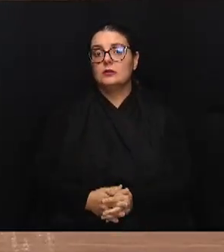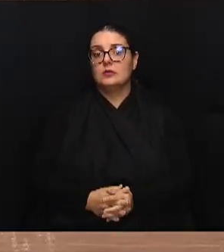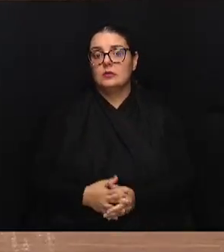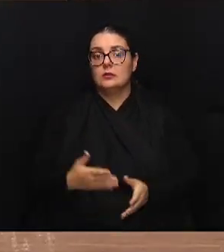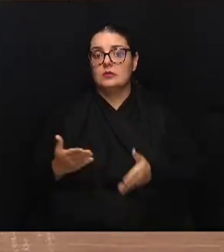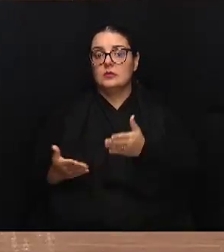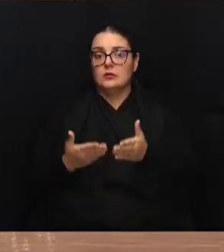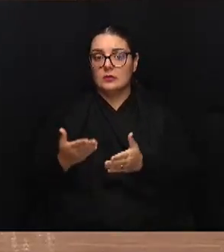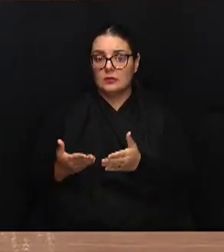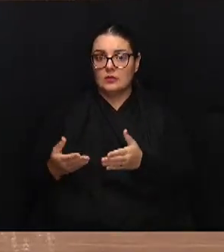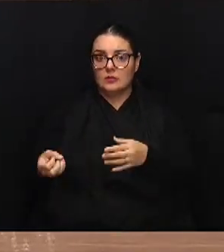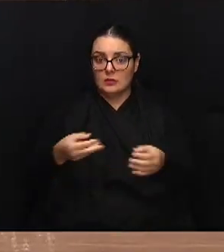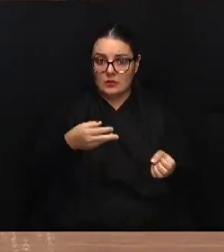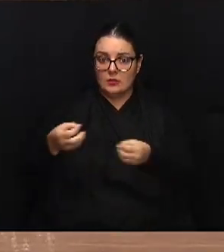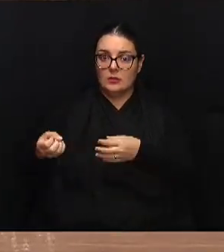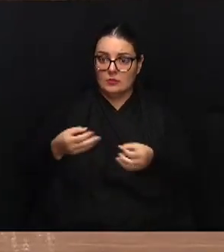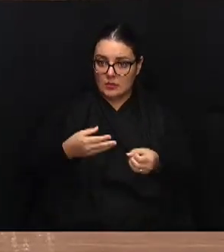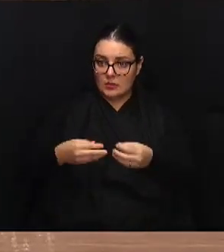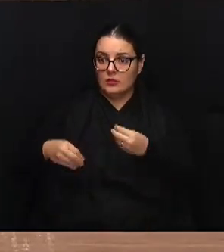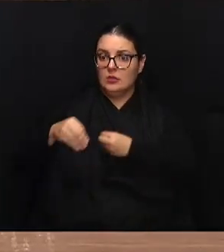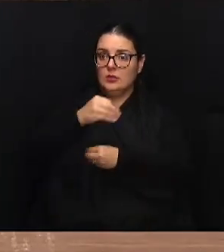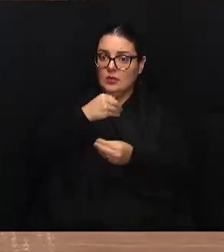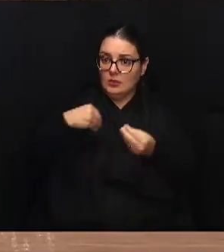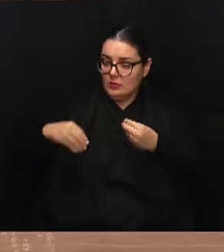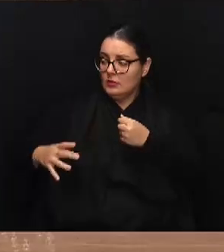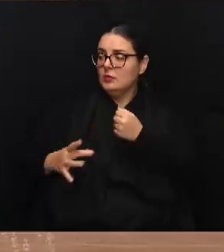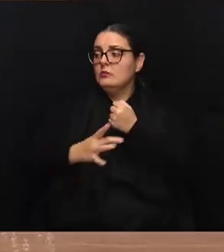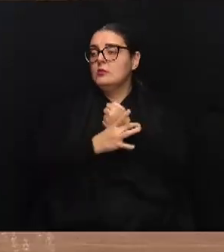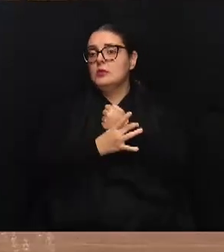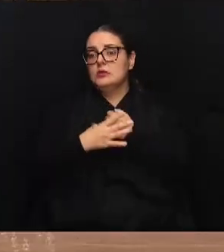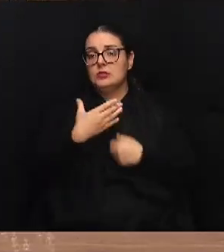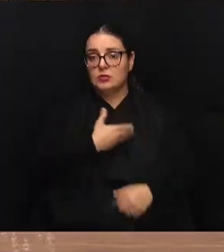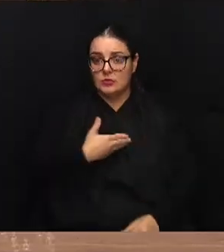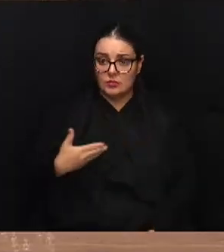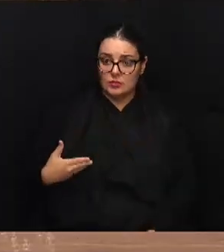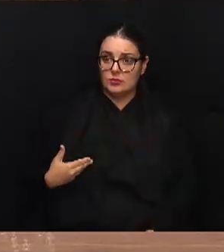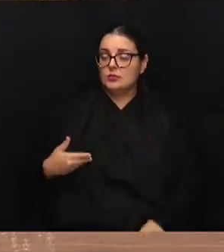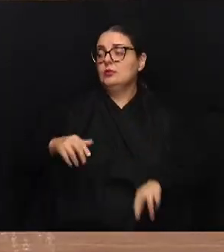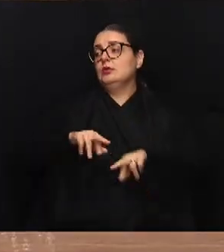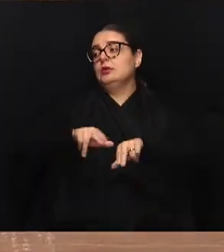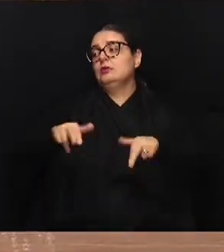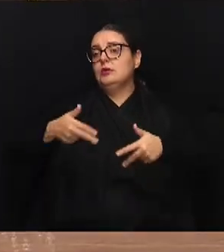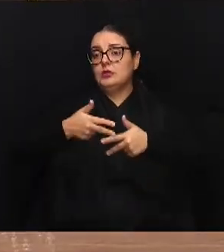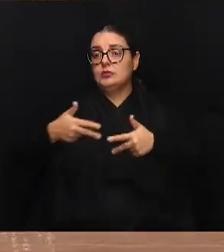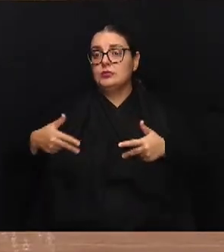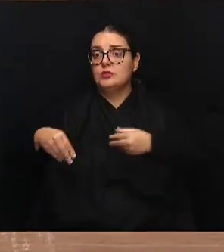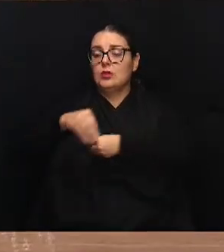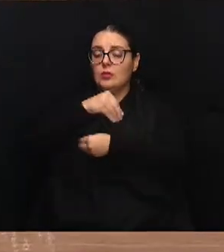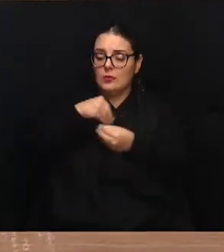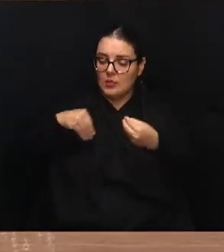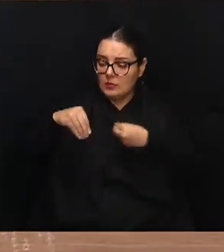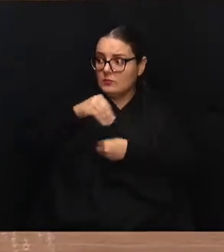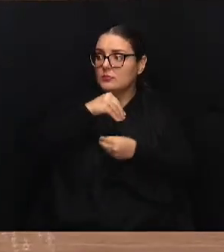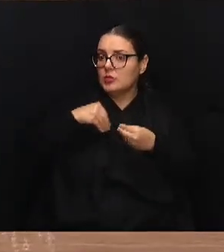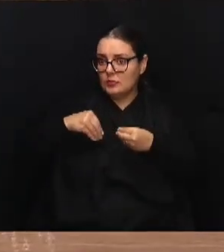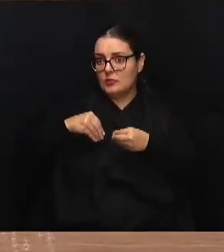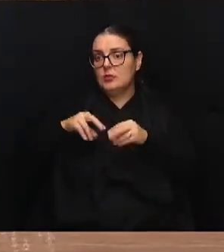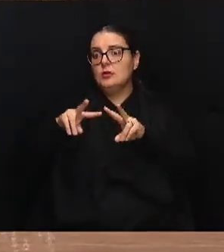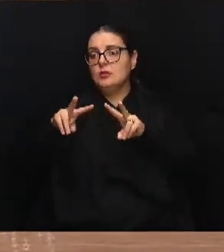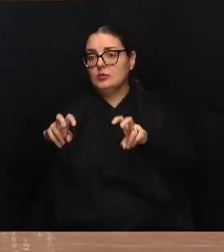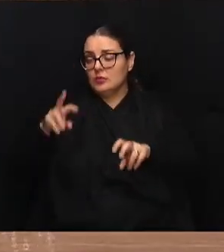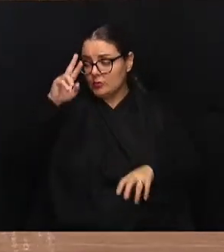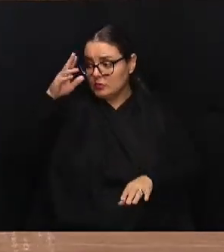de modernização envolvendo segurança pública e uma série de coisas que envolve esse tema. E o